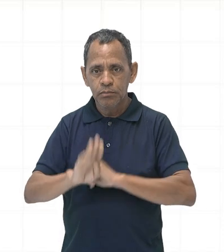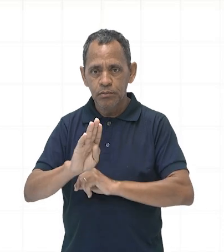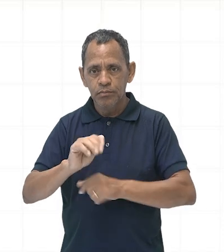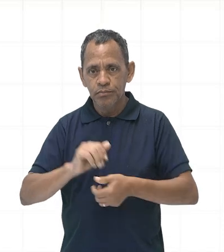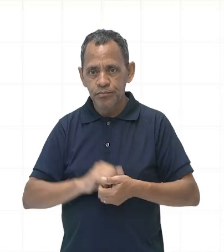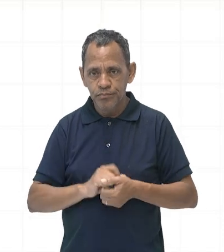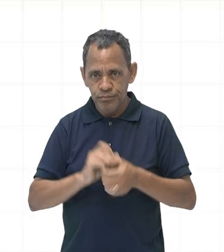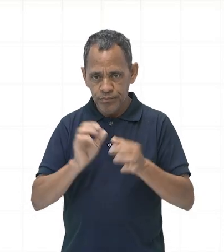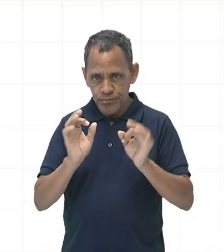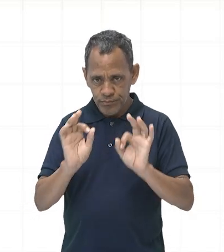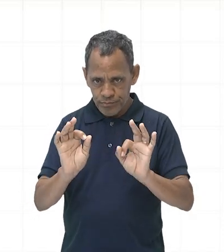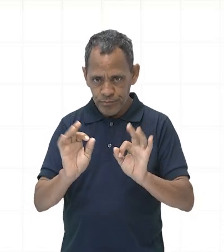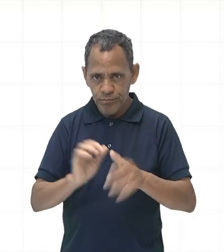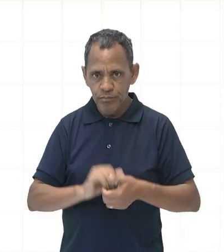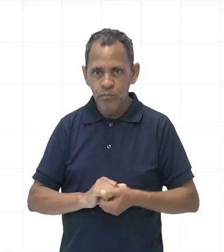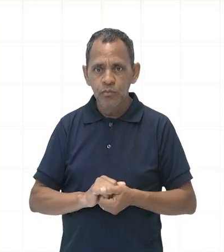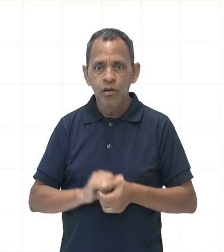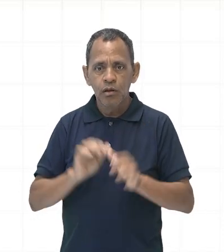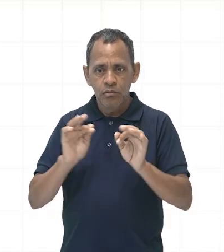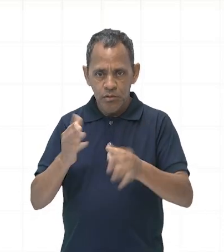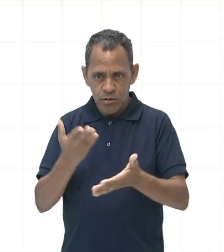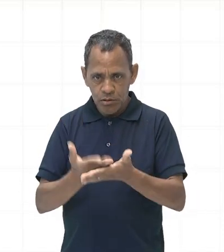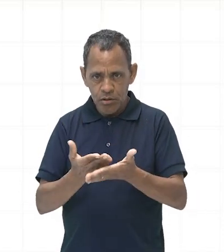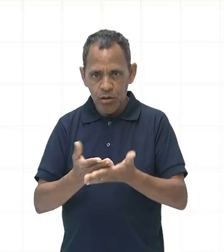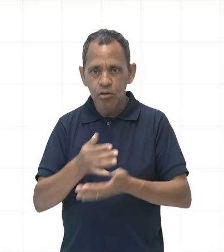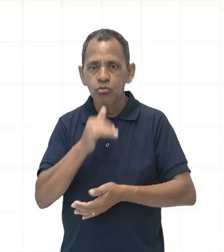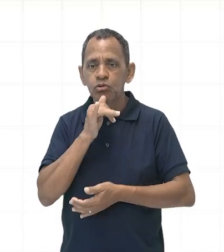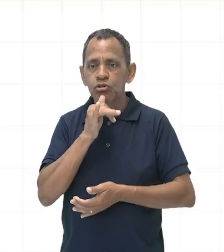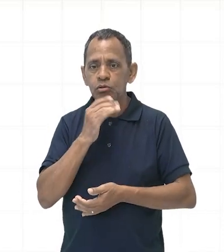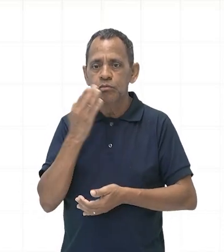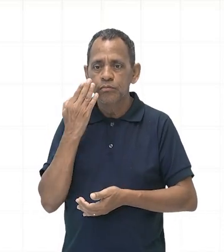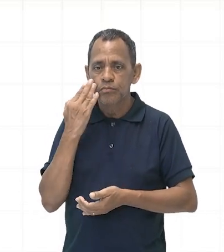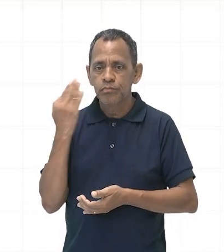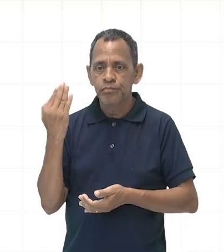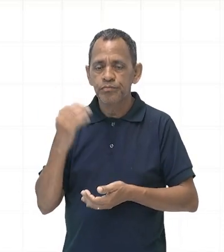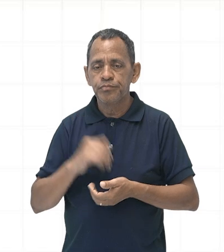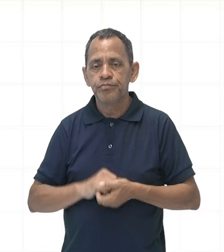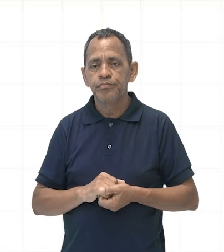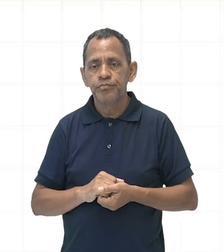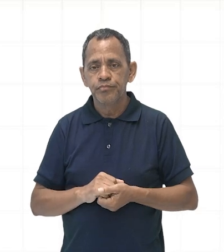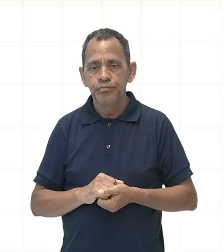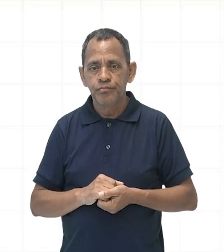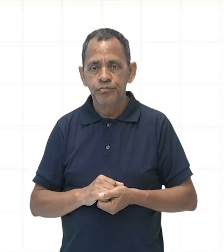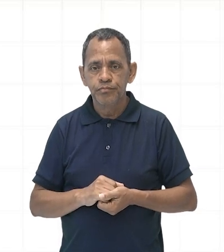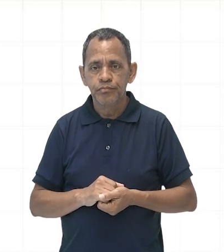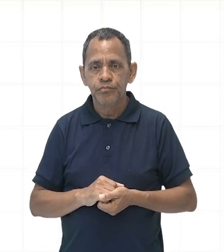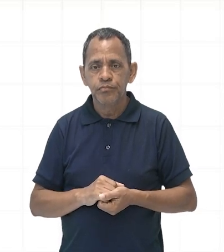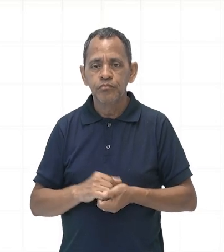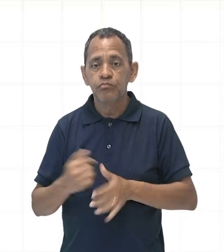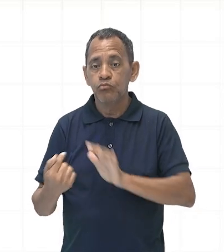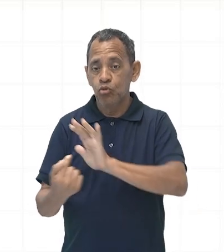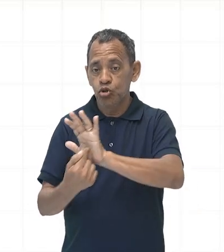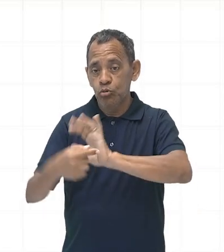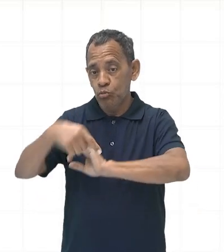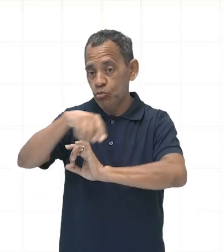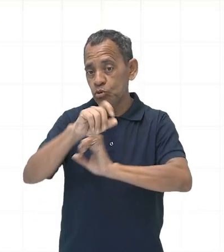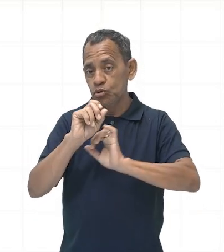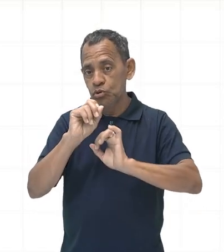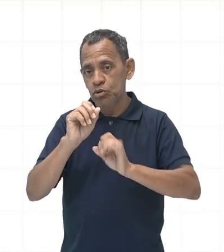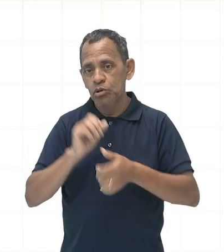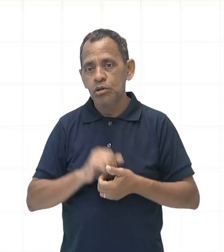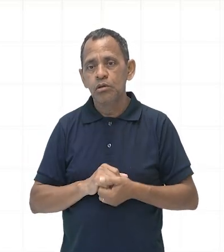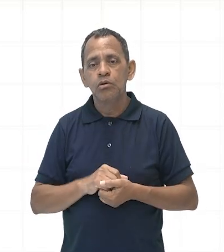E agora, nós vamos finalizar com um exemplo. E esse exemplo aí eu trouxe para vocês com